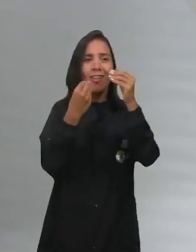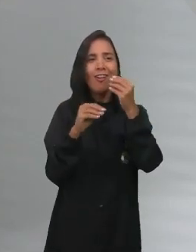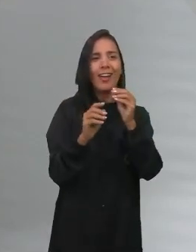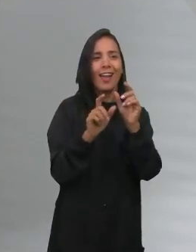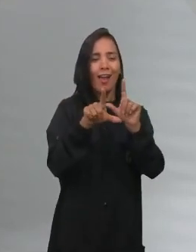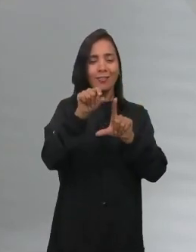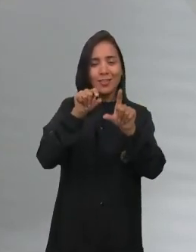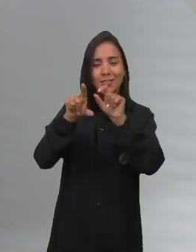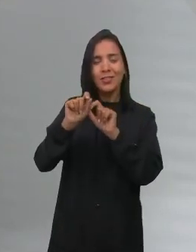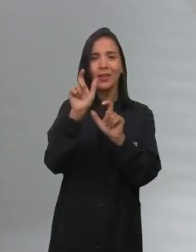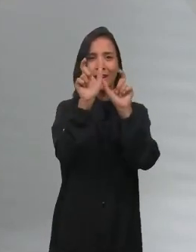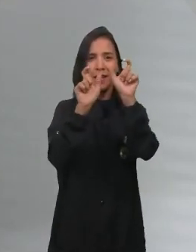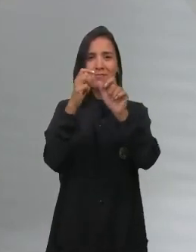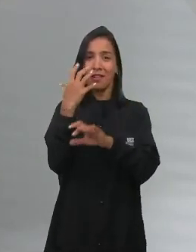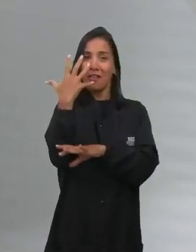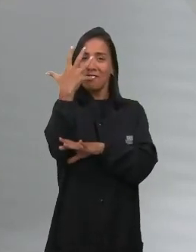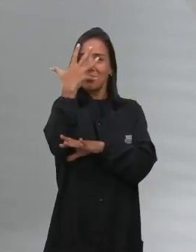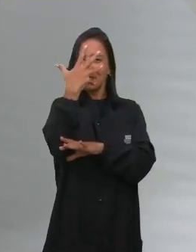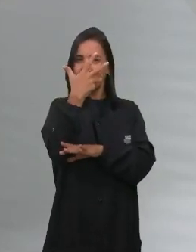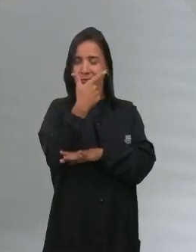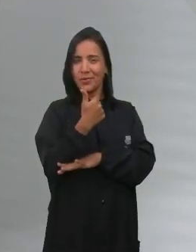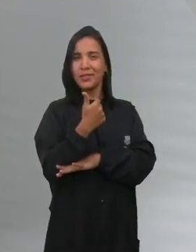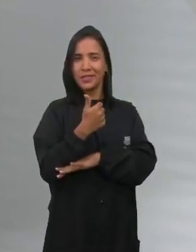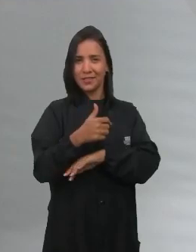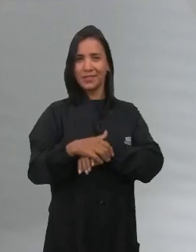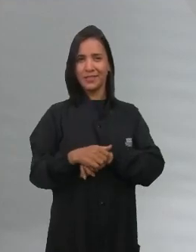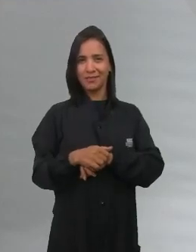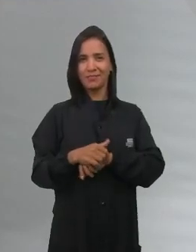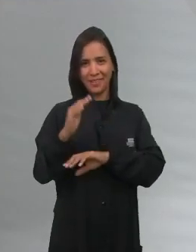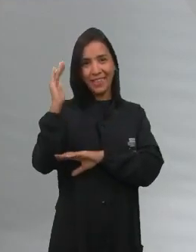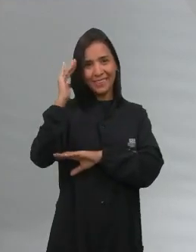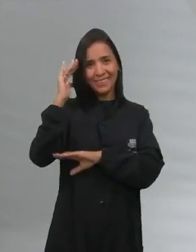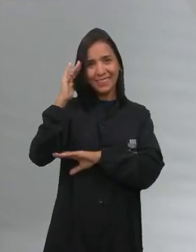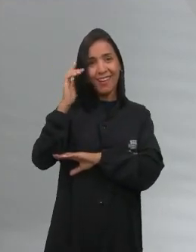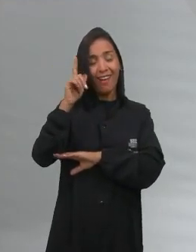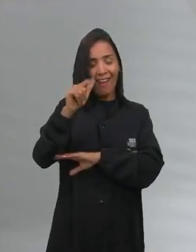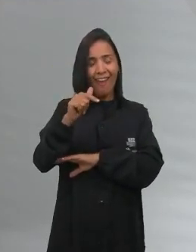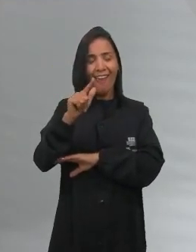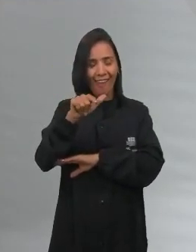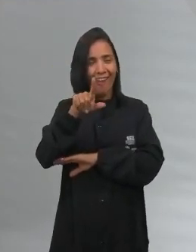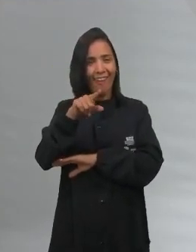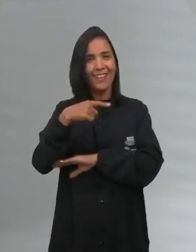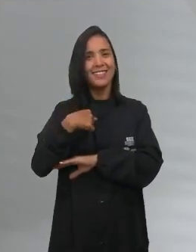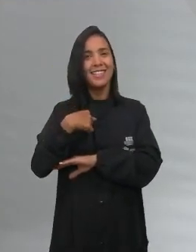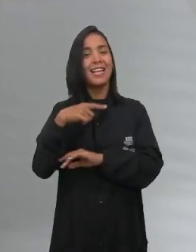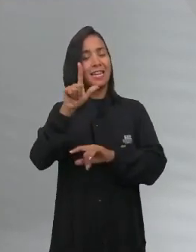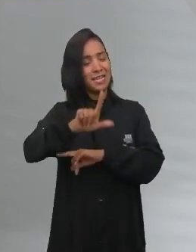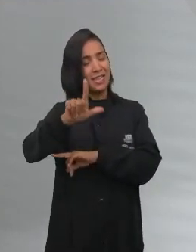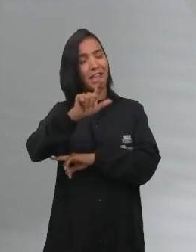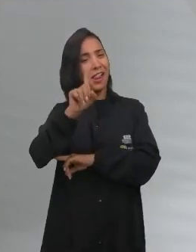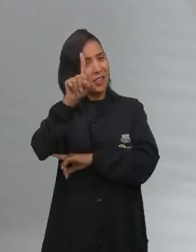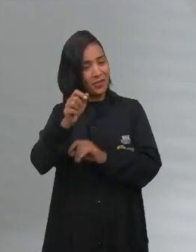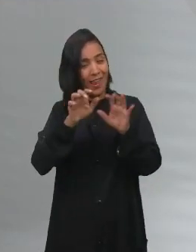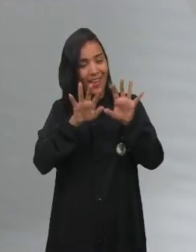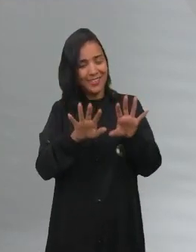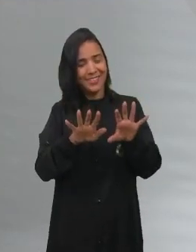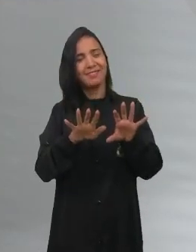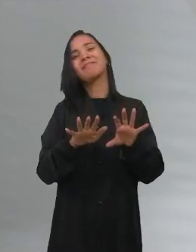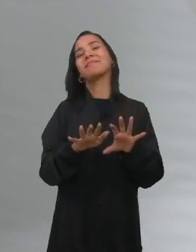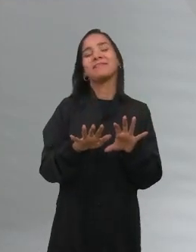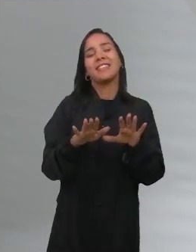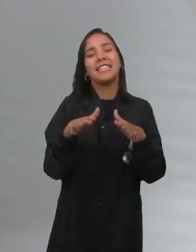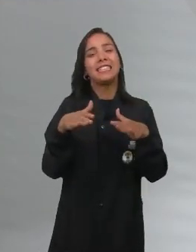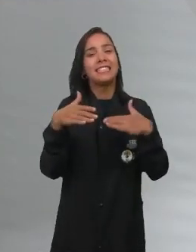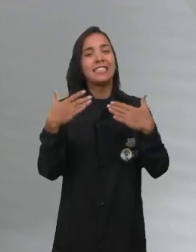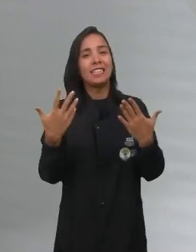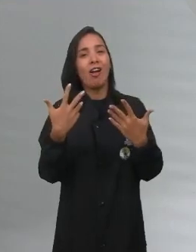bonitas. Todo esse rodeio para dizer que são palavras bonitas, professora? Menino, aprende, literatura é isso, viu? Então, onde